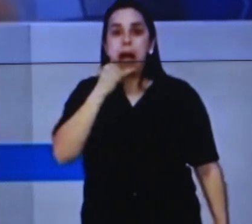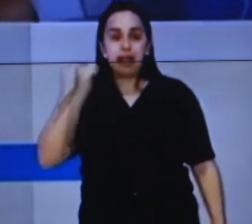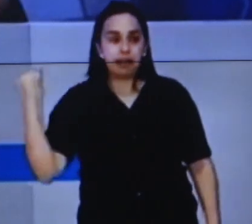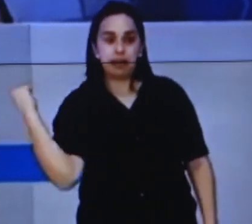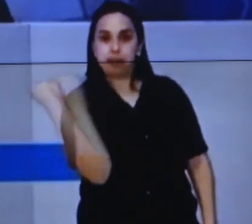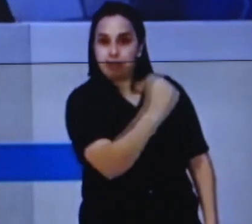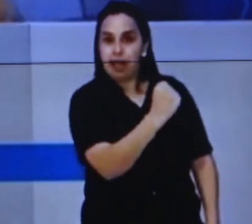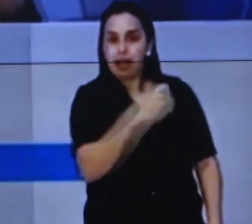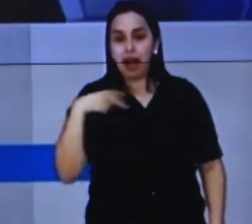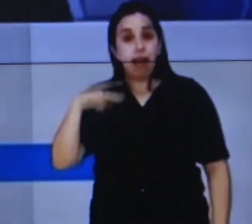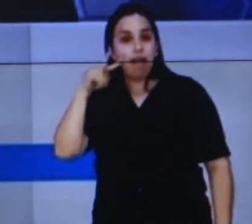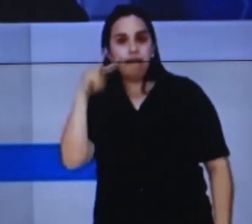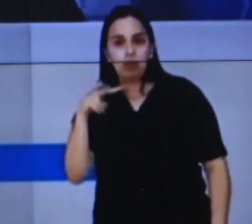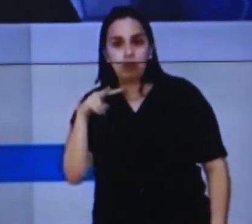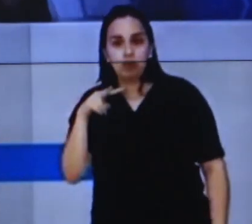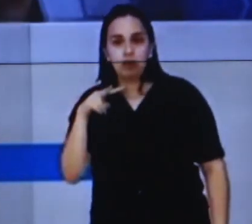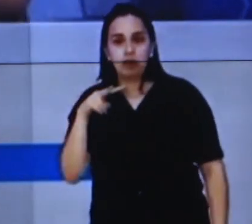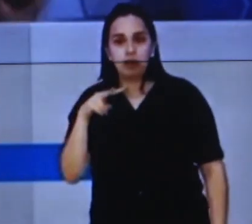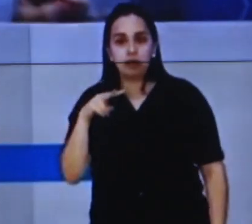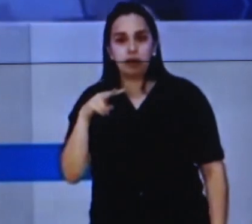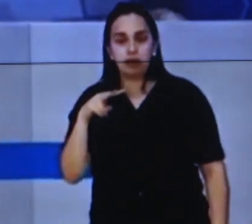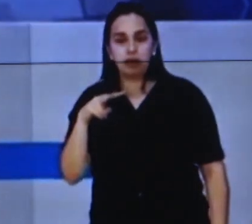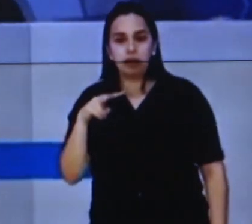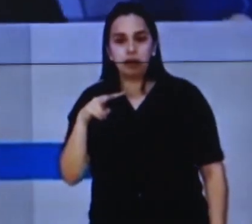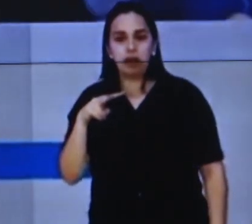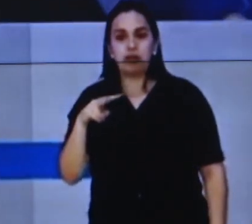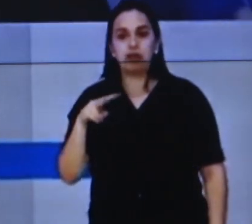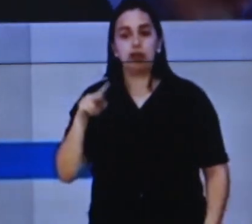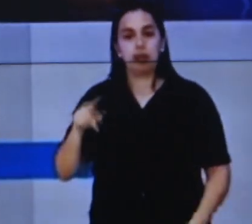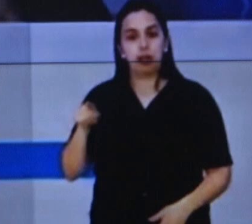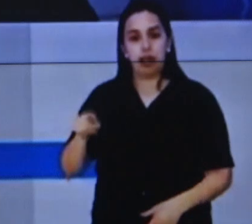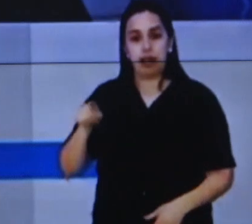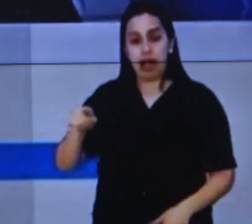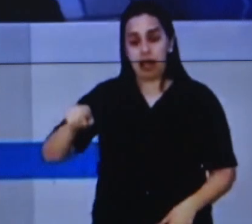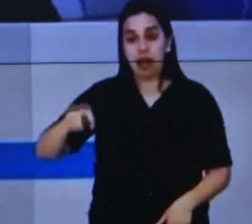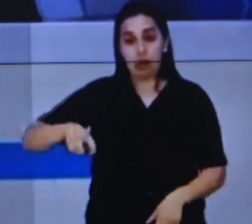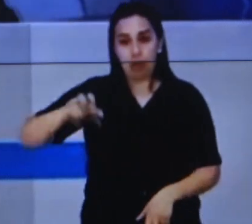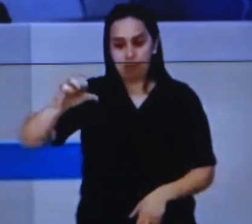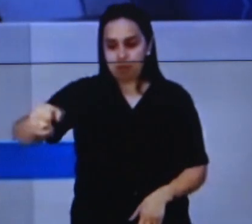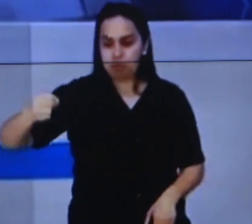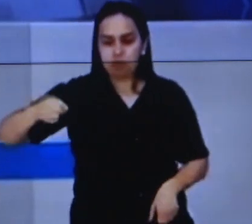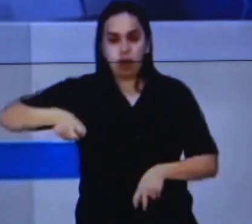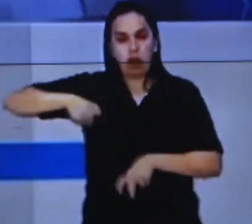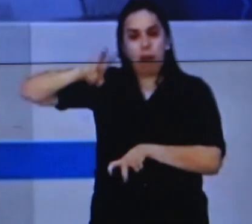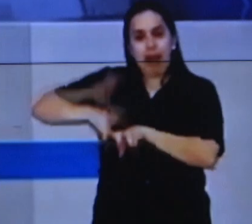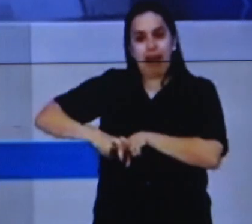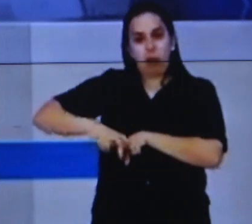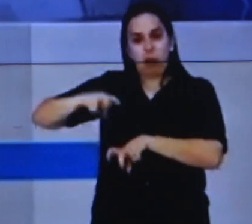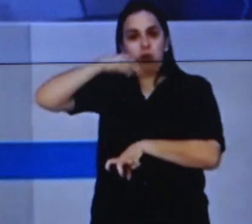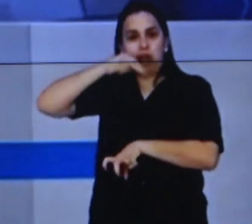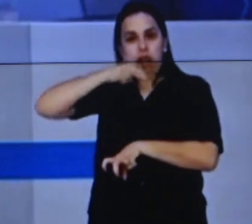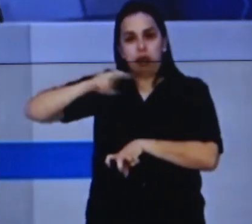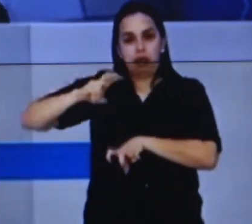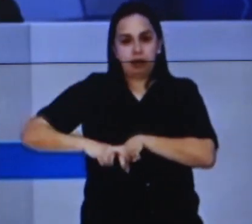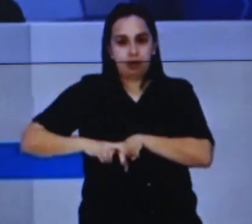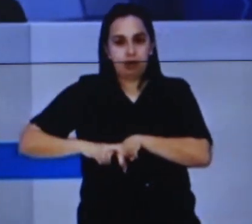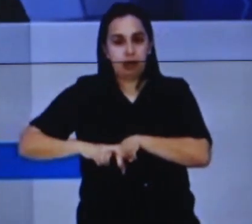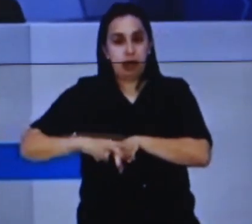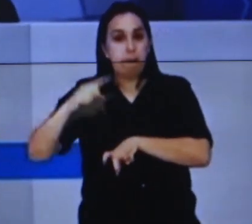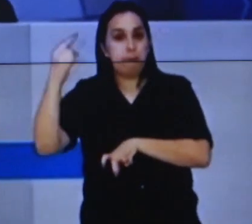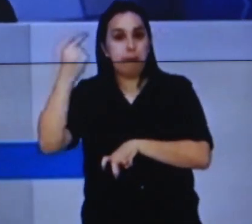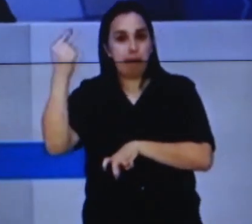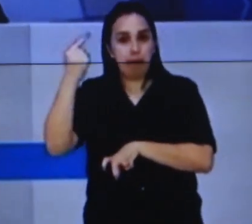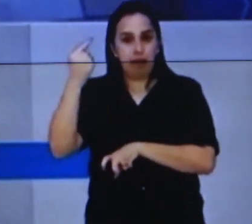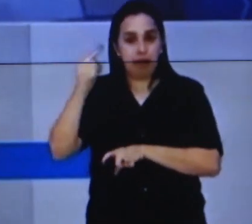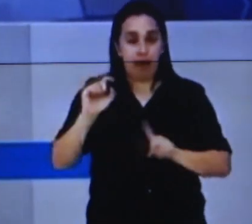lá junto. Ele fez questão de colocar meu neto sentado do lado. E primeiro ele começou a